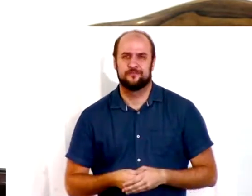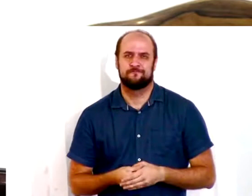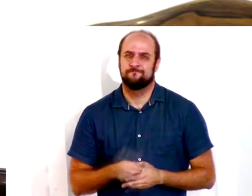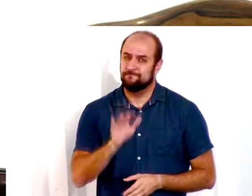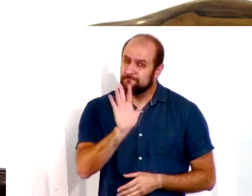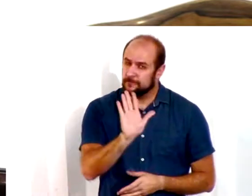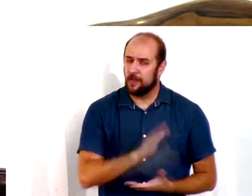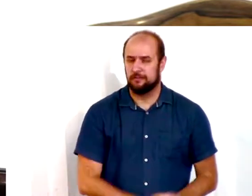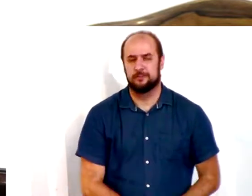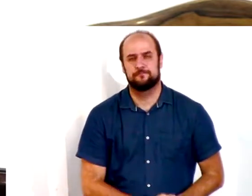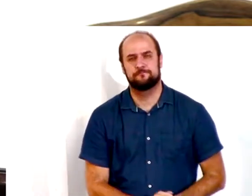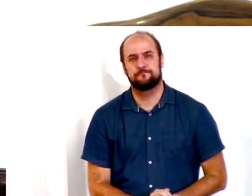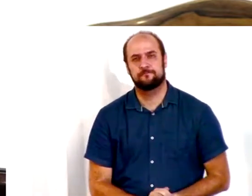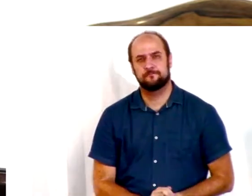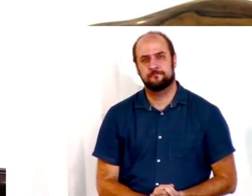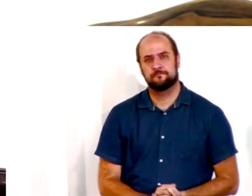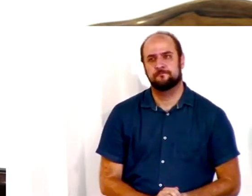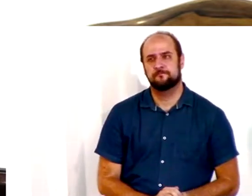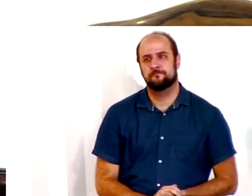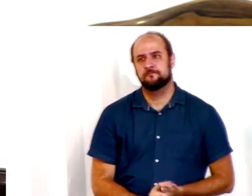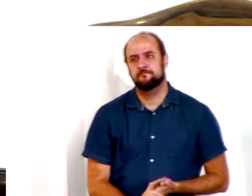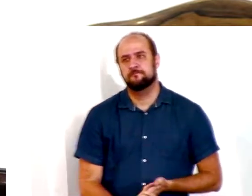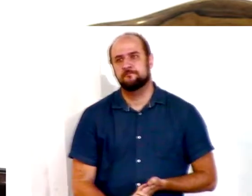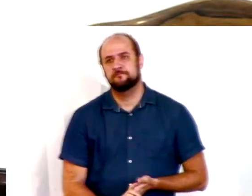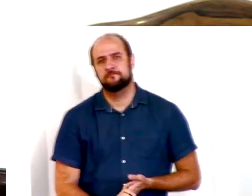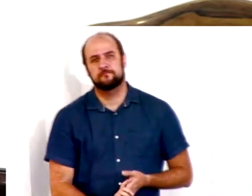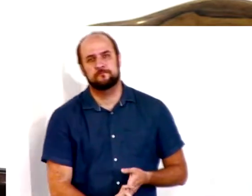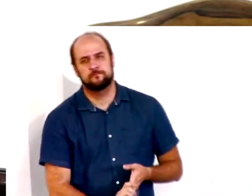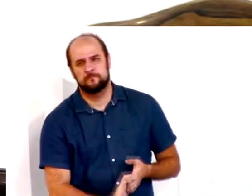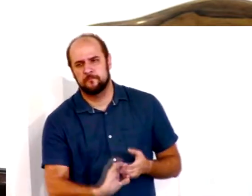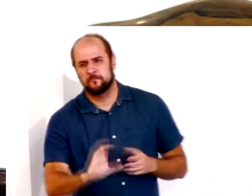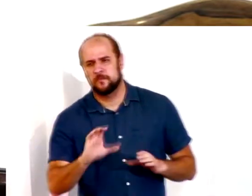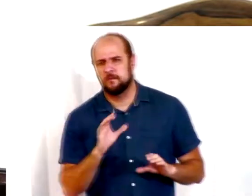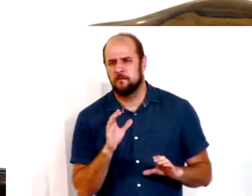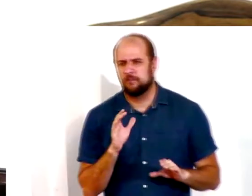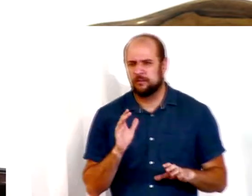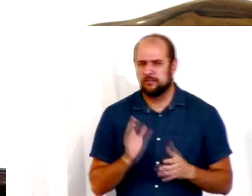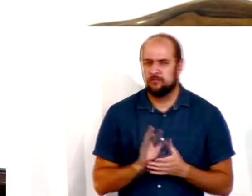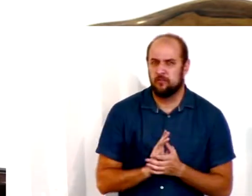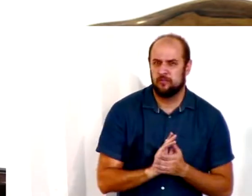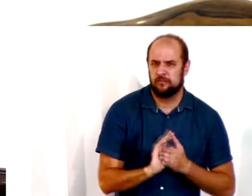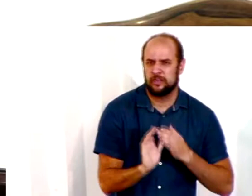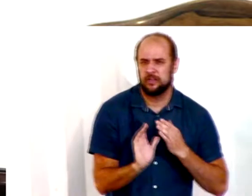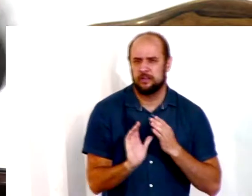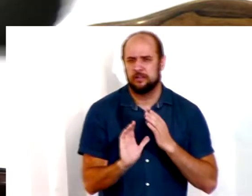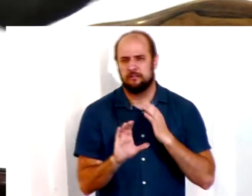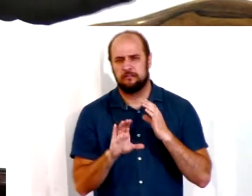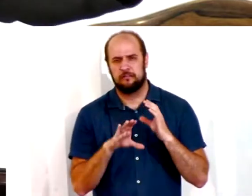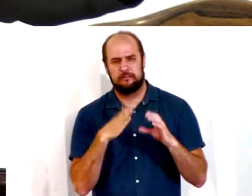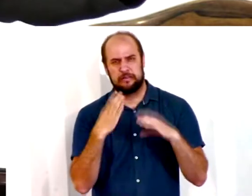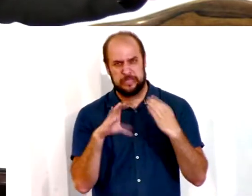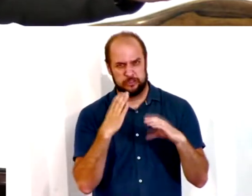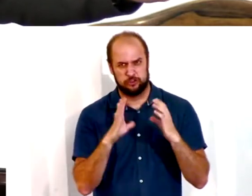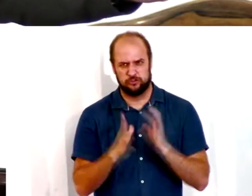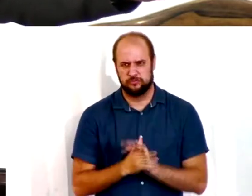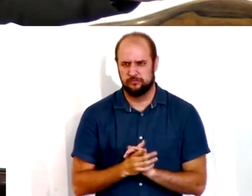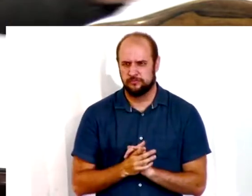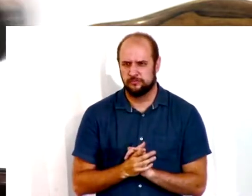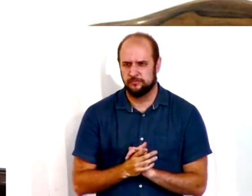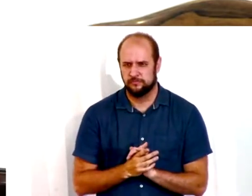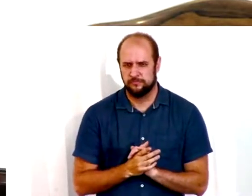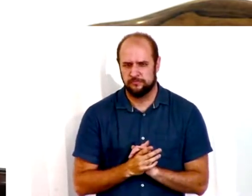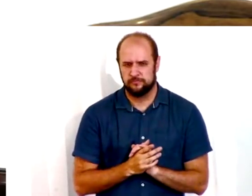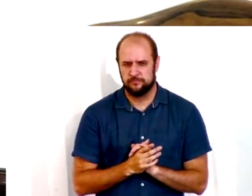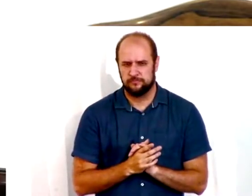Mas veja, o crente, ele tem tantos privilégios. Primeiro, ele foi tirado